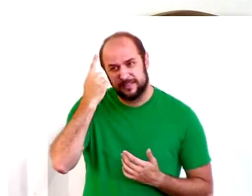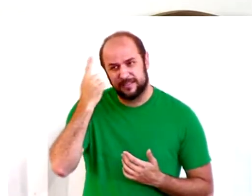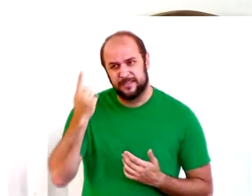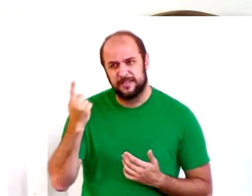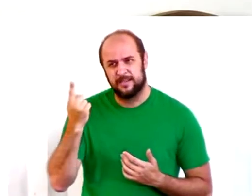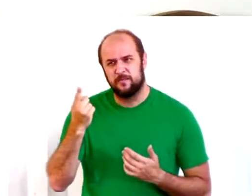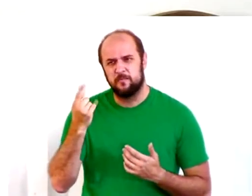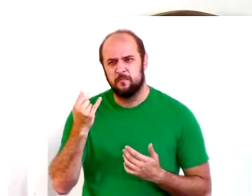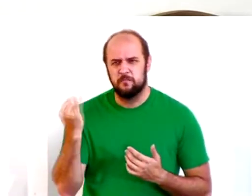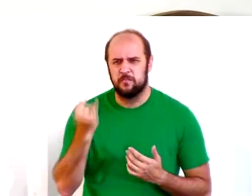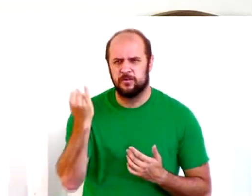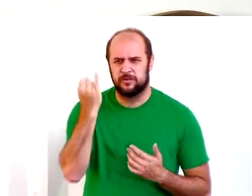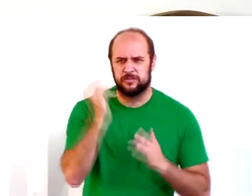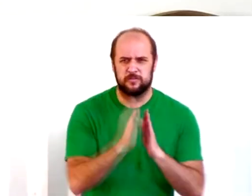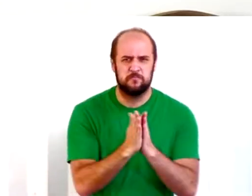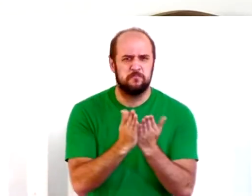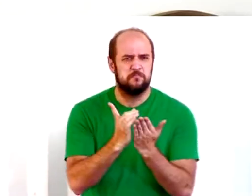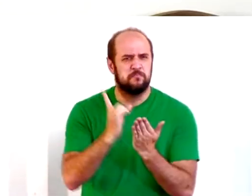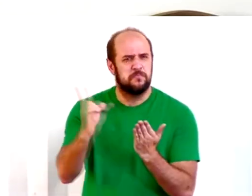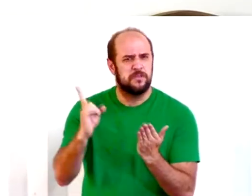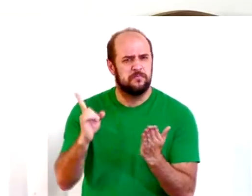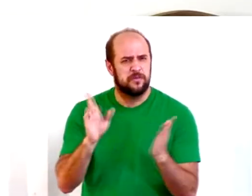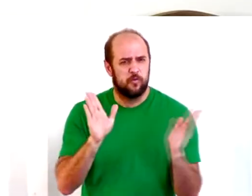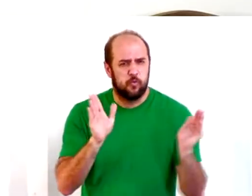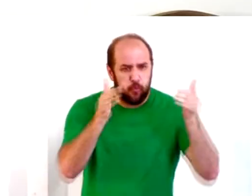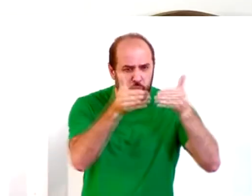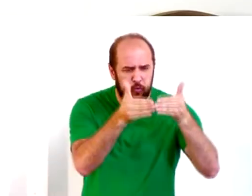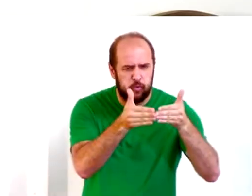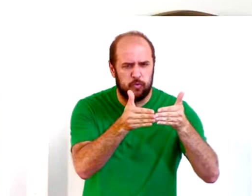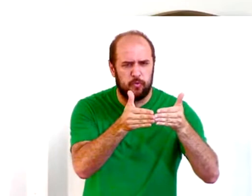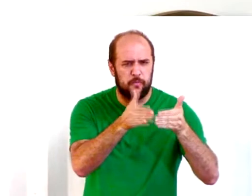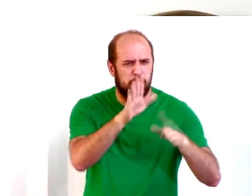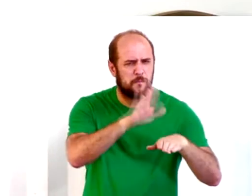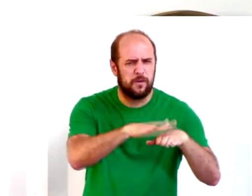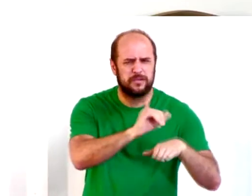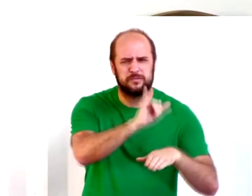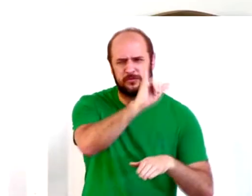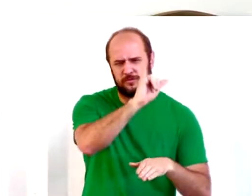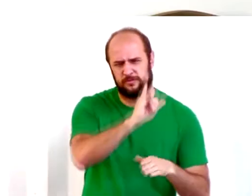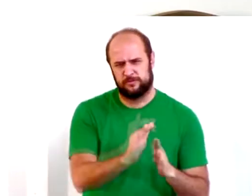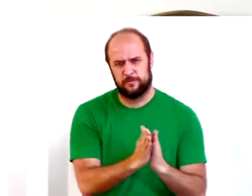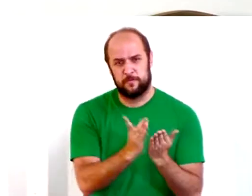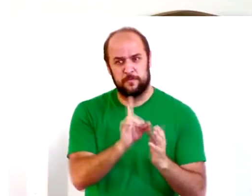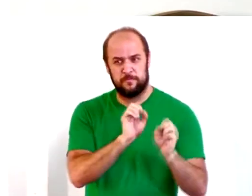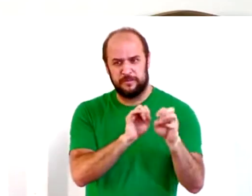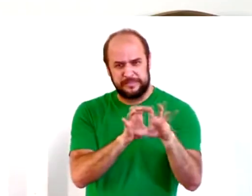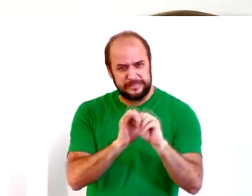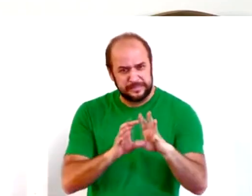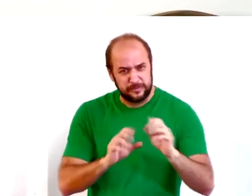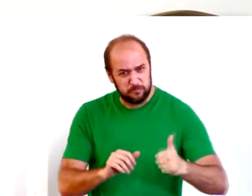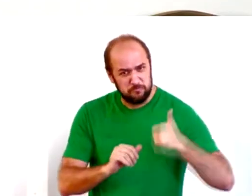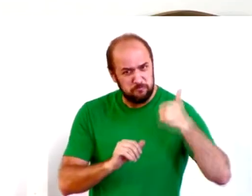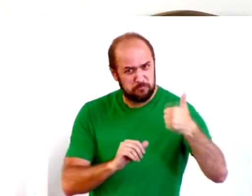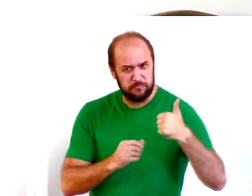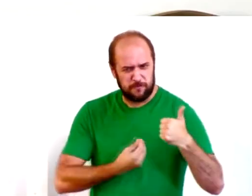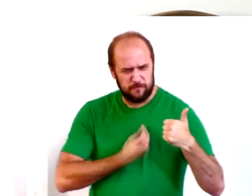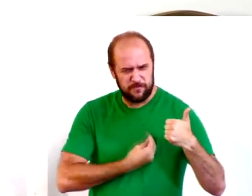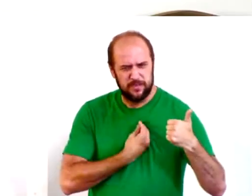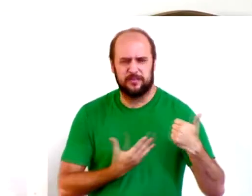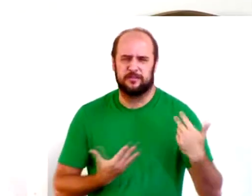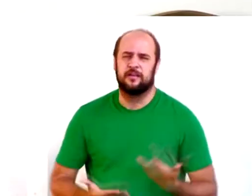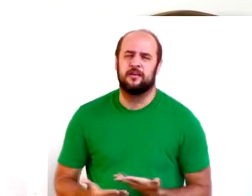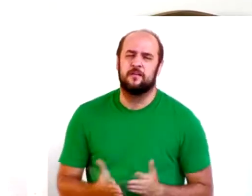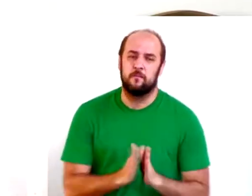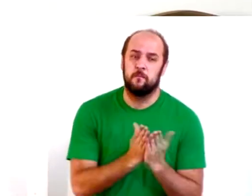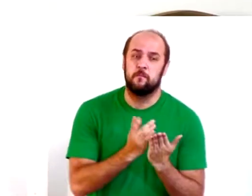fundamental. A Bíblia é o centro. A Bíblia, ela é uma instrução positiva de vida.